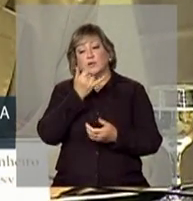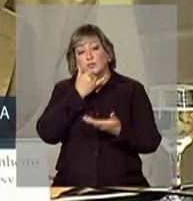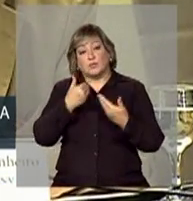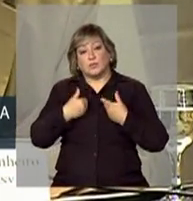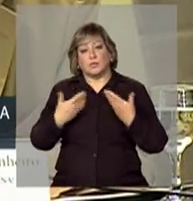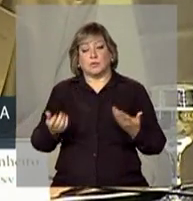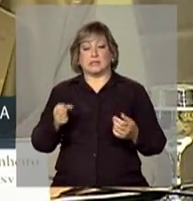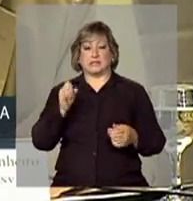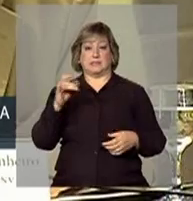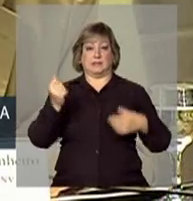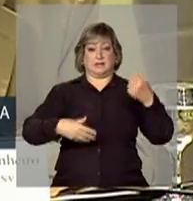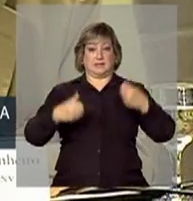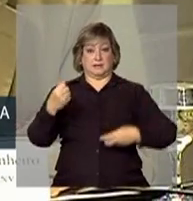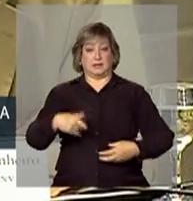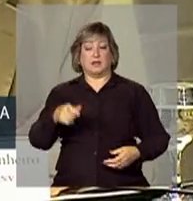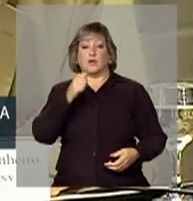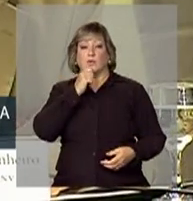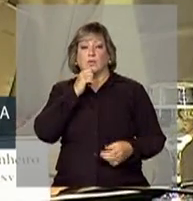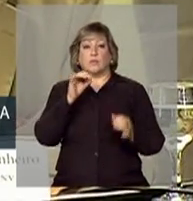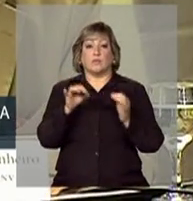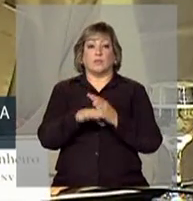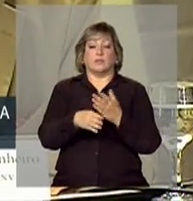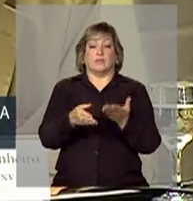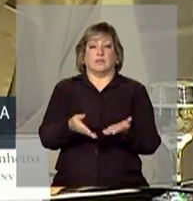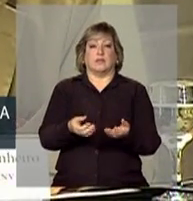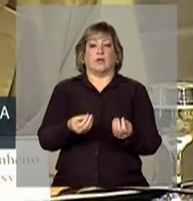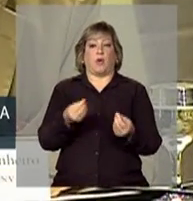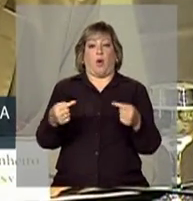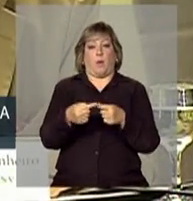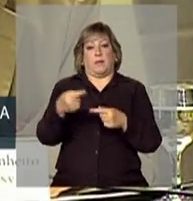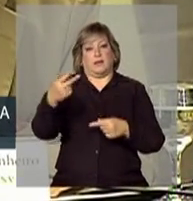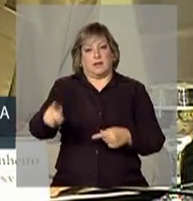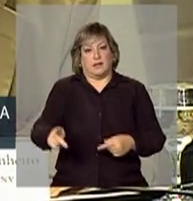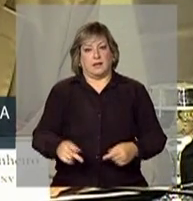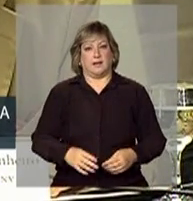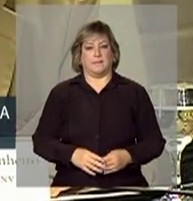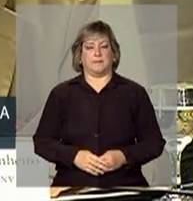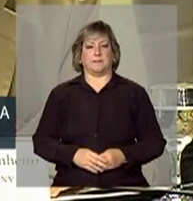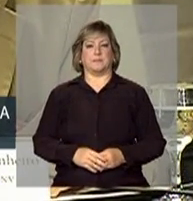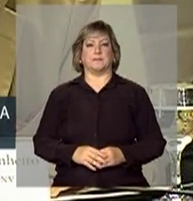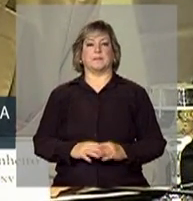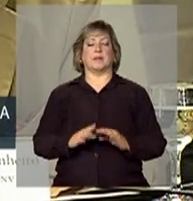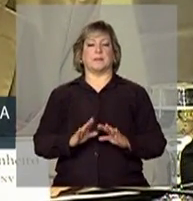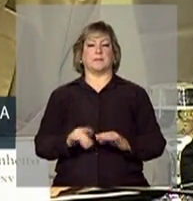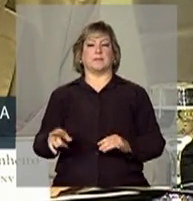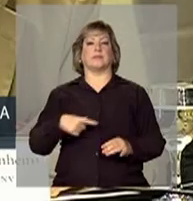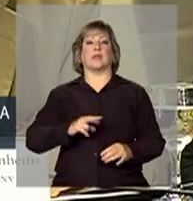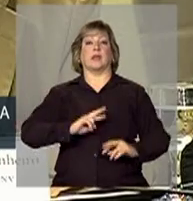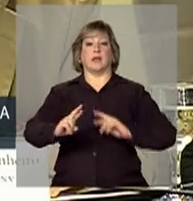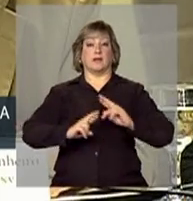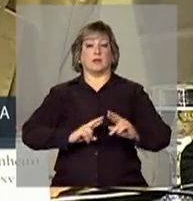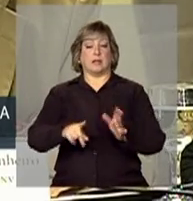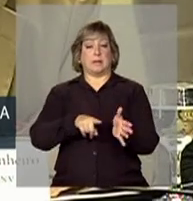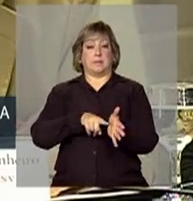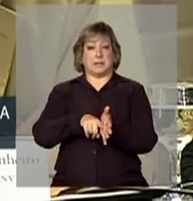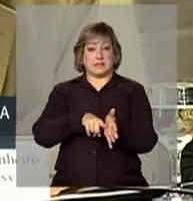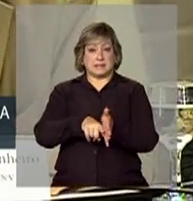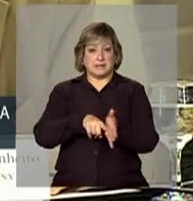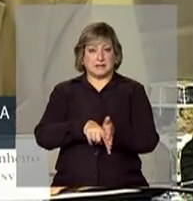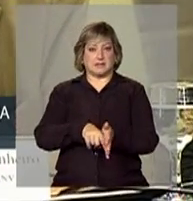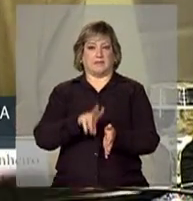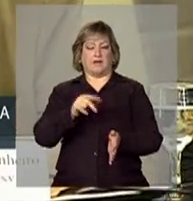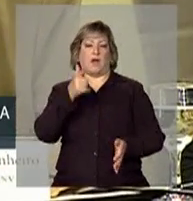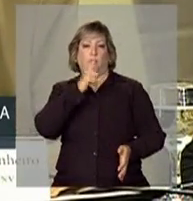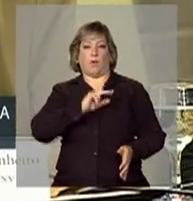a apresentação não estiver à altura da apresentação dela. Os resultados da pesquisa que serão apresentados aqui hoje são